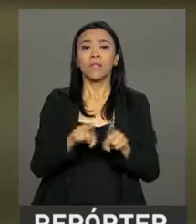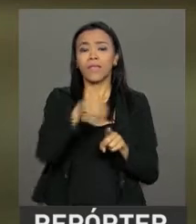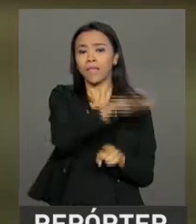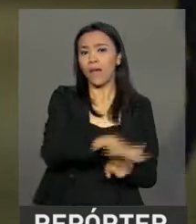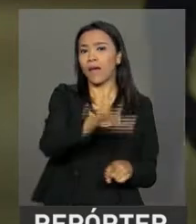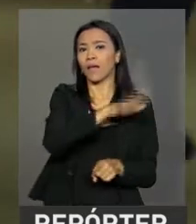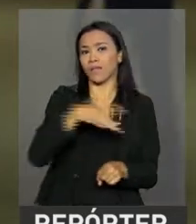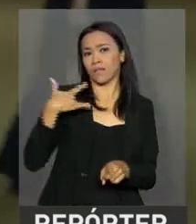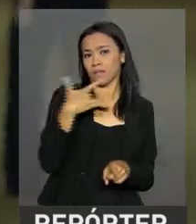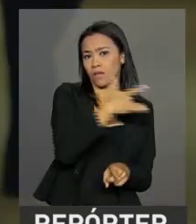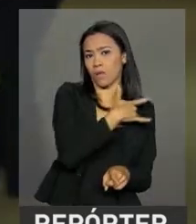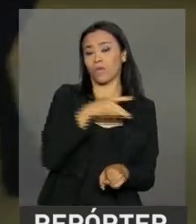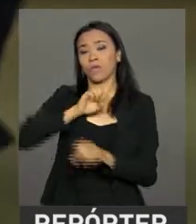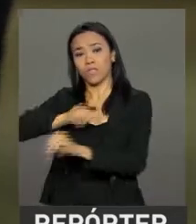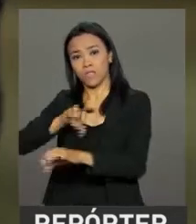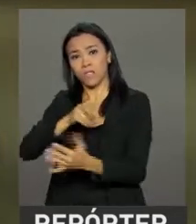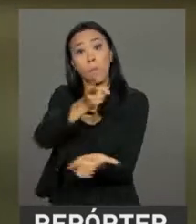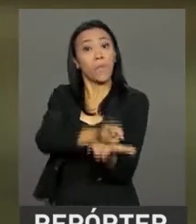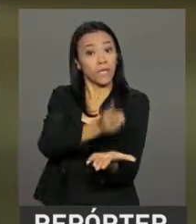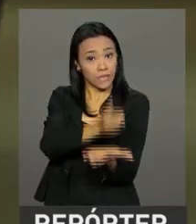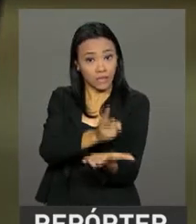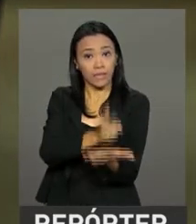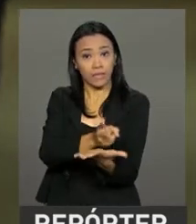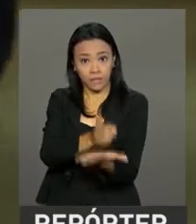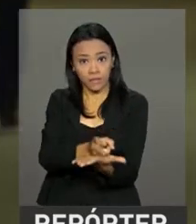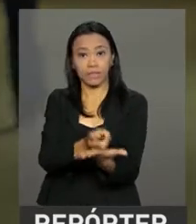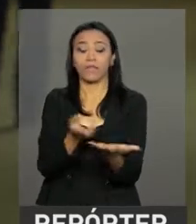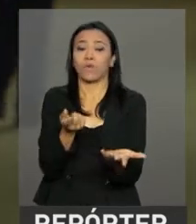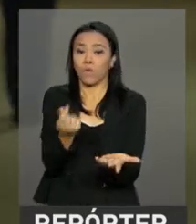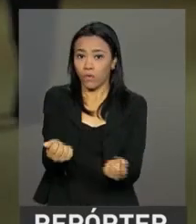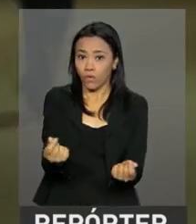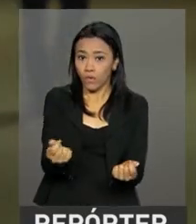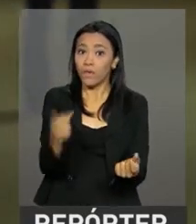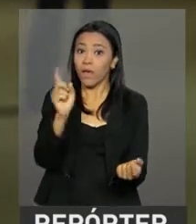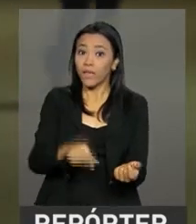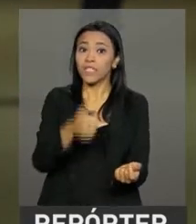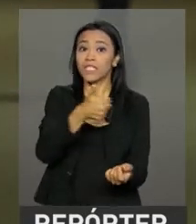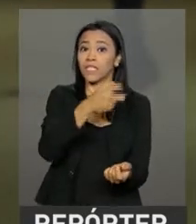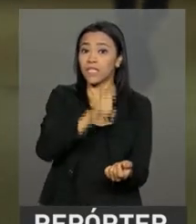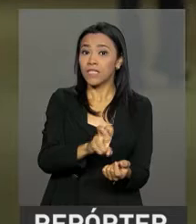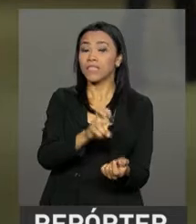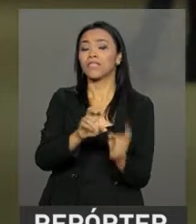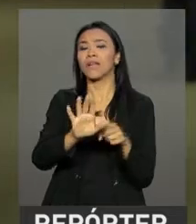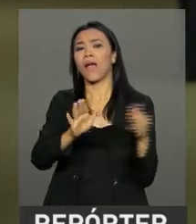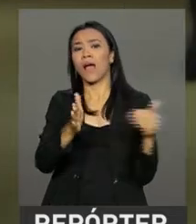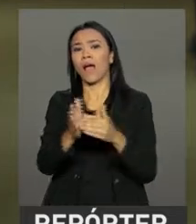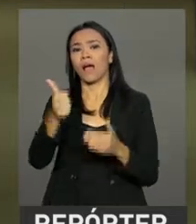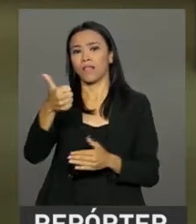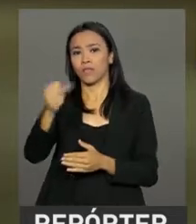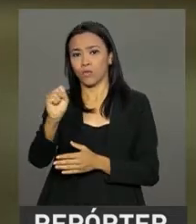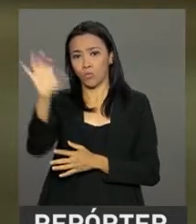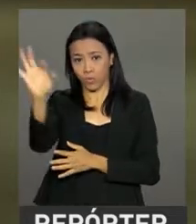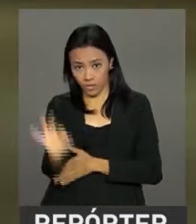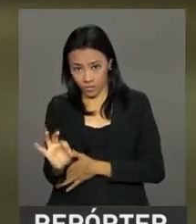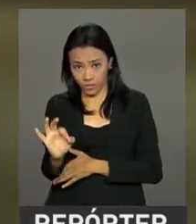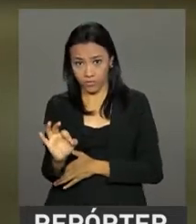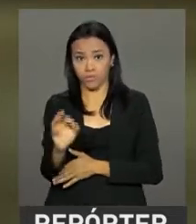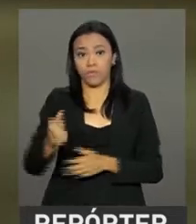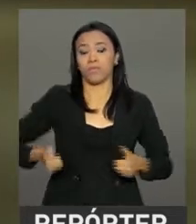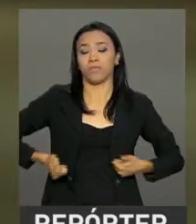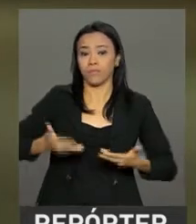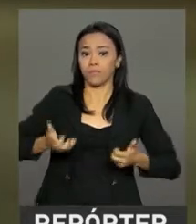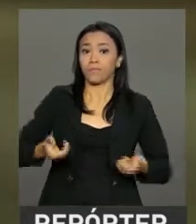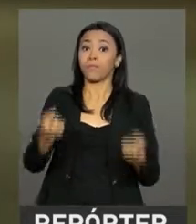educação estão mantidos e são respectivamente de 15 e 18 por cento das receitas já o saldo entre arrecadação